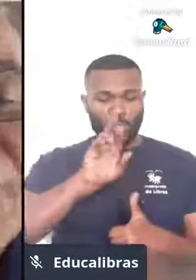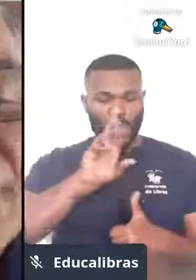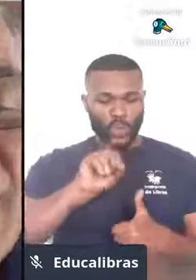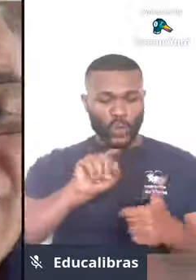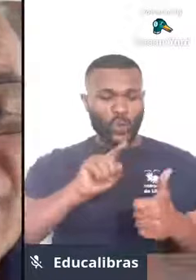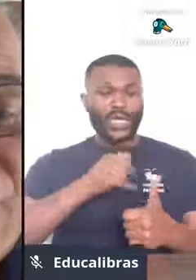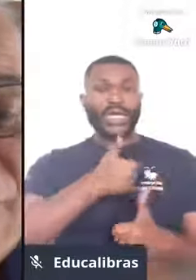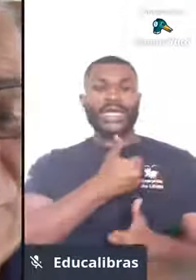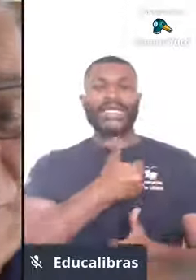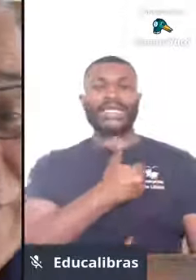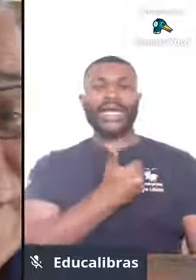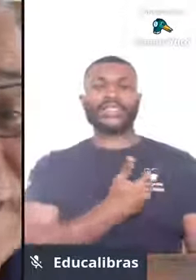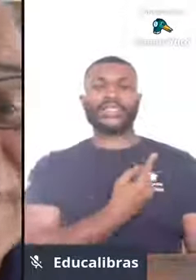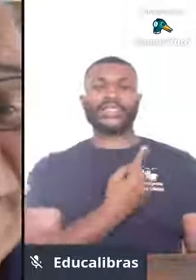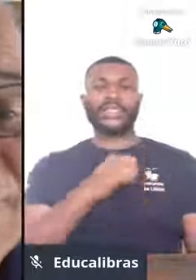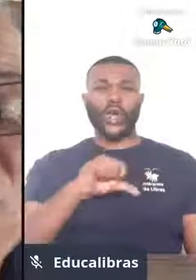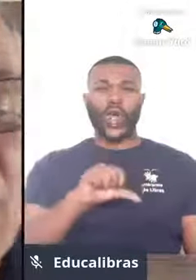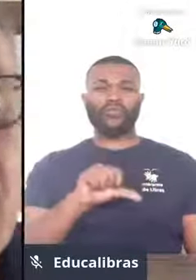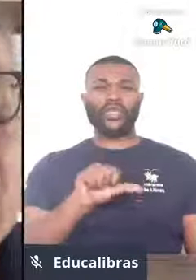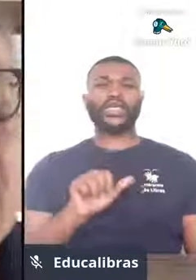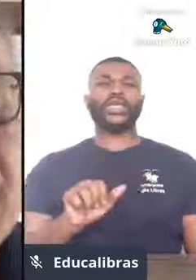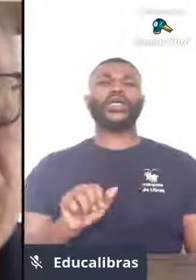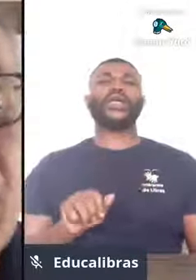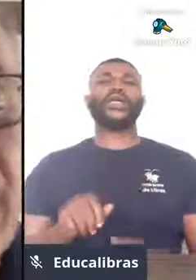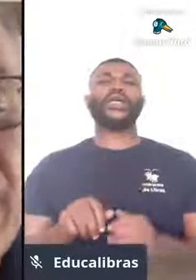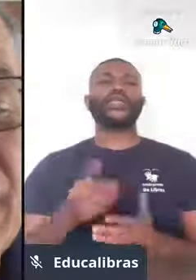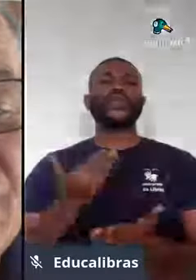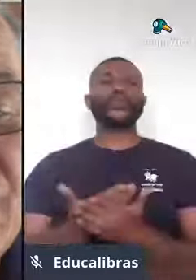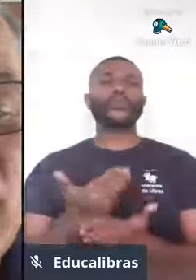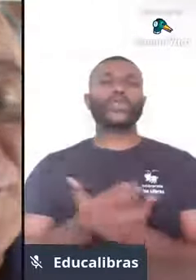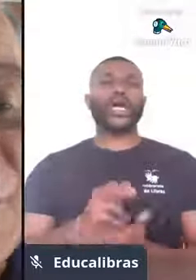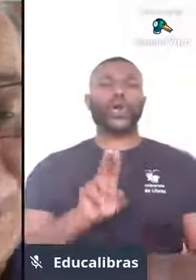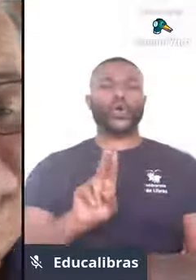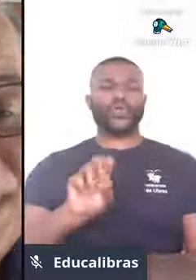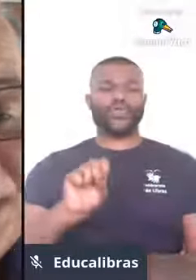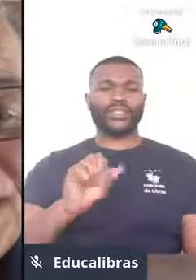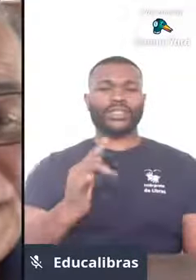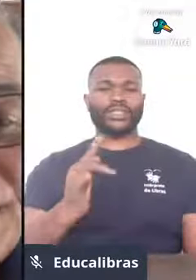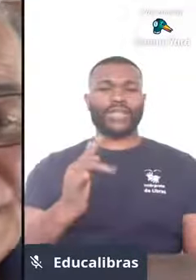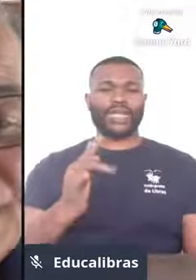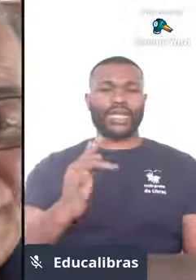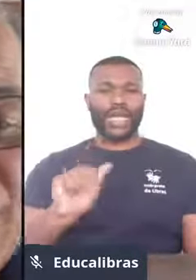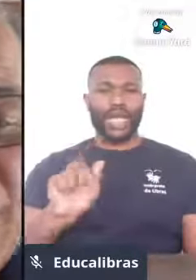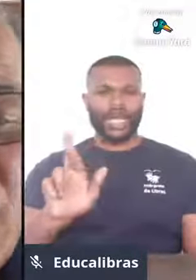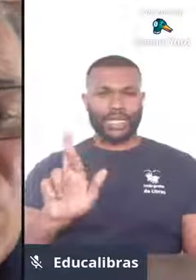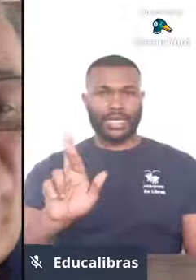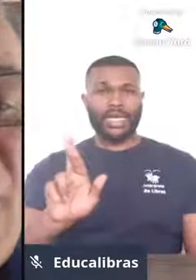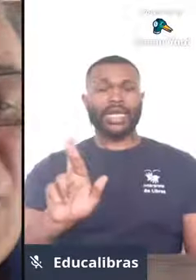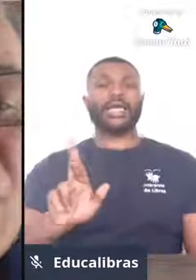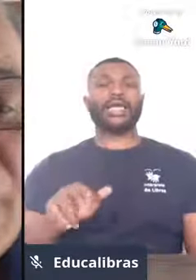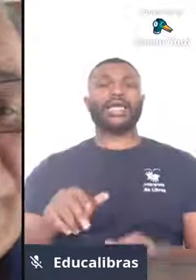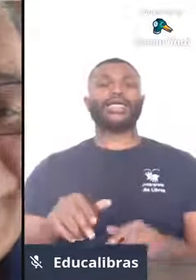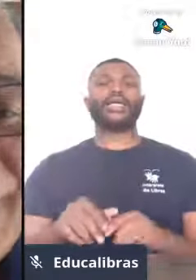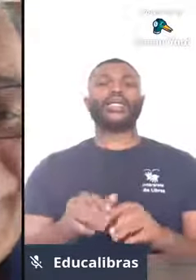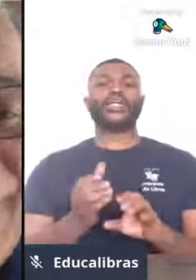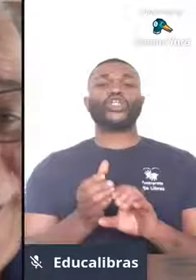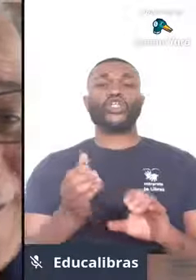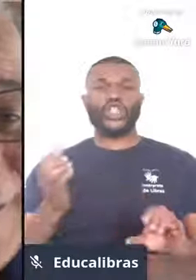na UFSCar, Universidade Federal de São Carlos, fazendo engenharia de produção. Tenho a do meio.